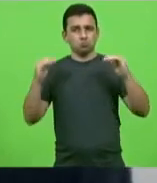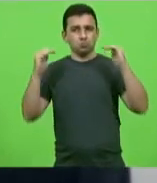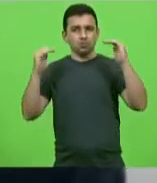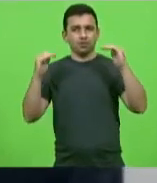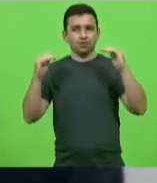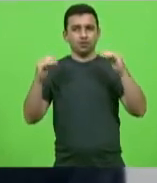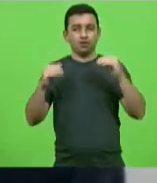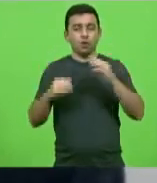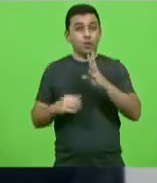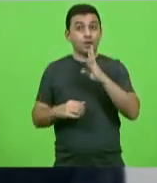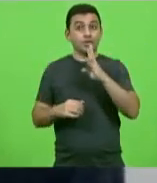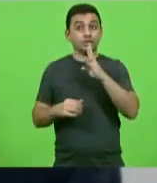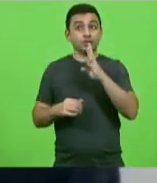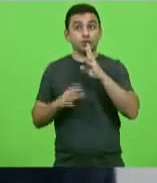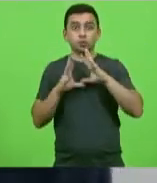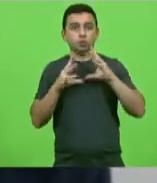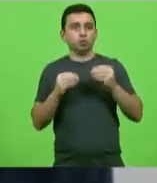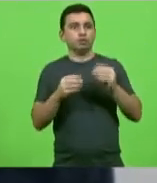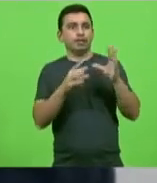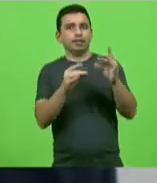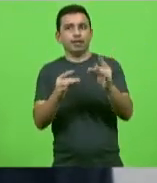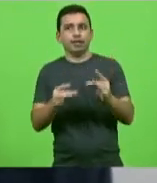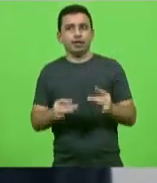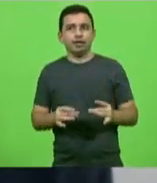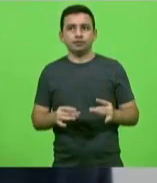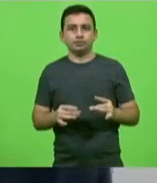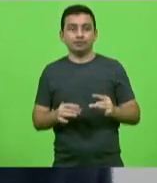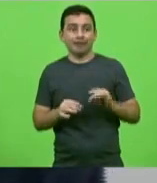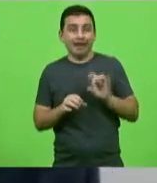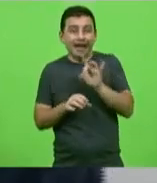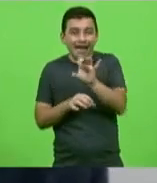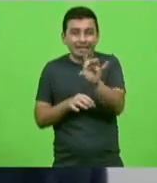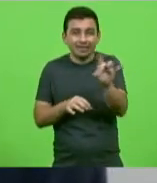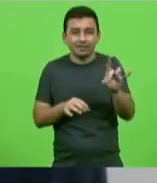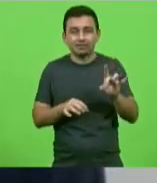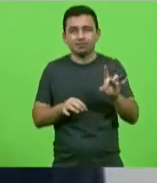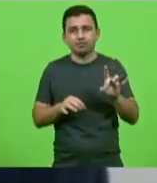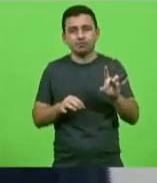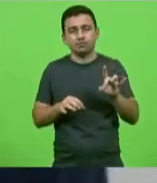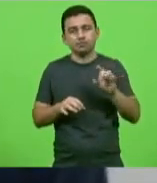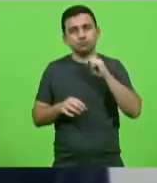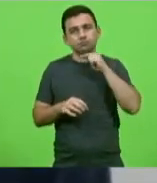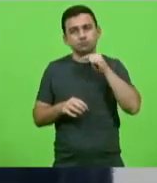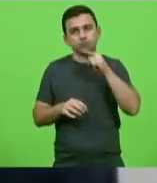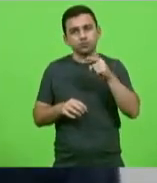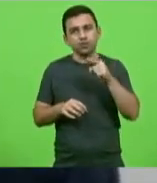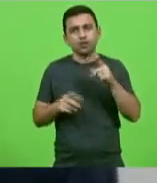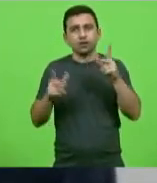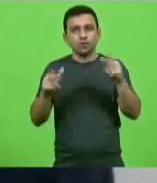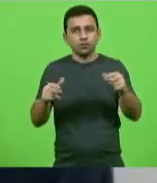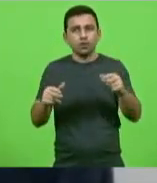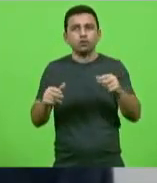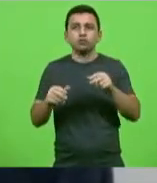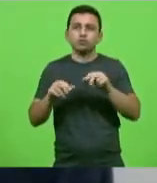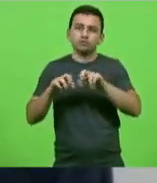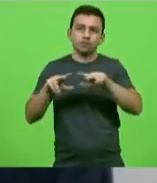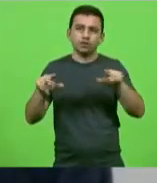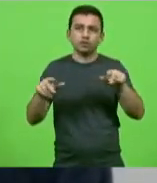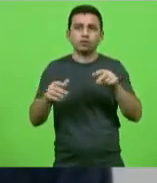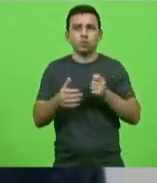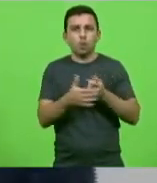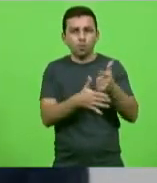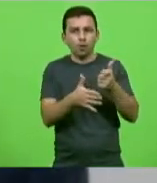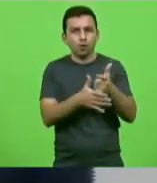possa conhecer de todos os pormenores da atuação da máquina pública, como, por exemplo, as multifacetadas